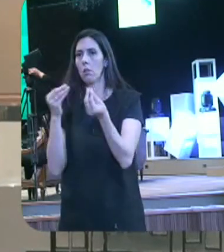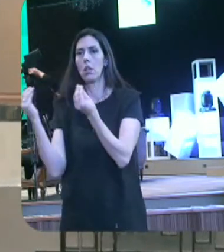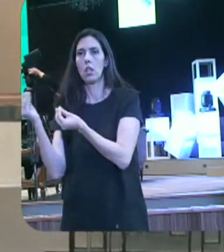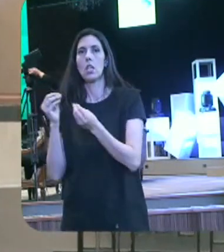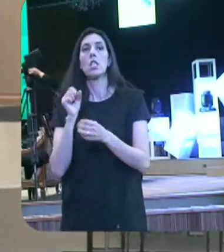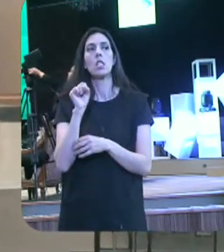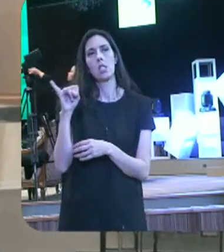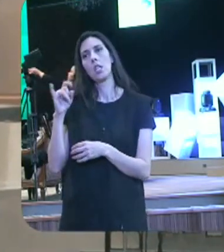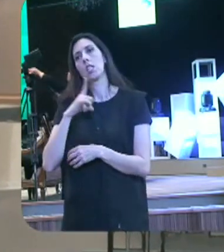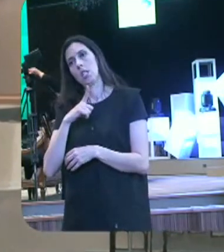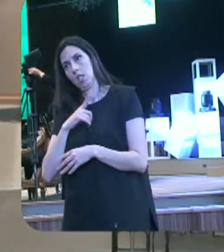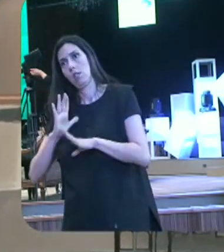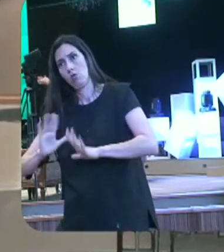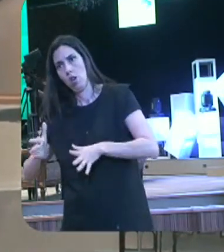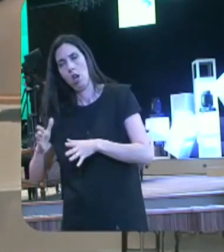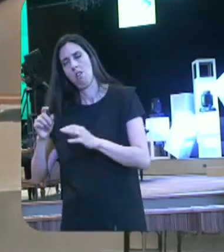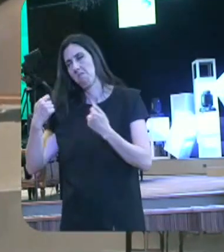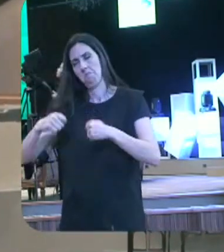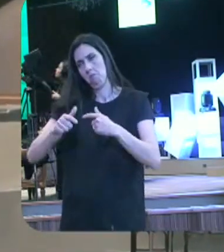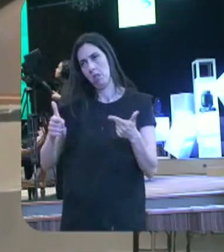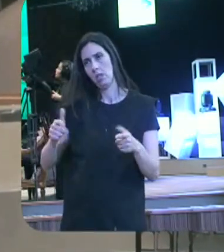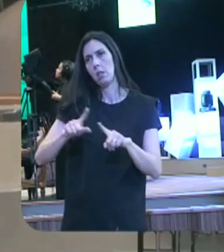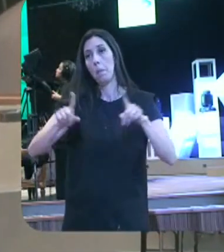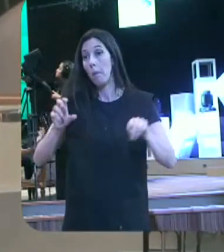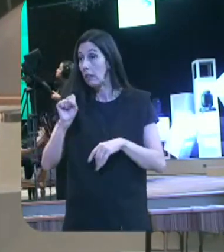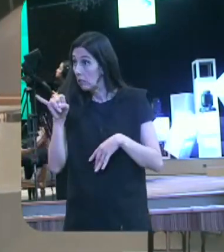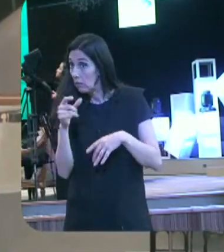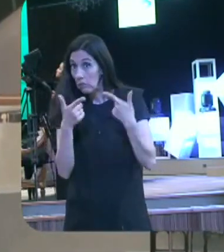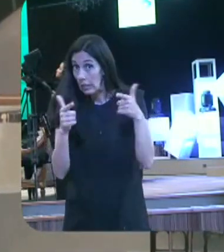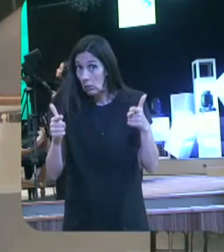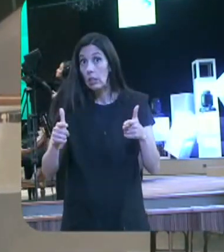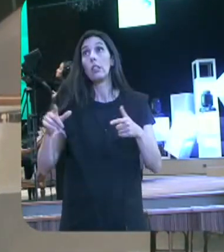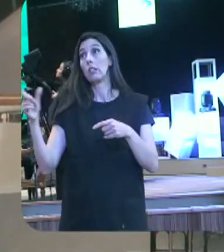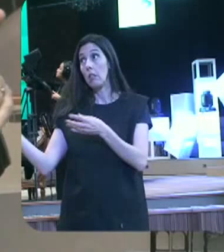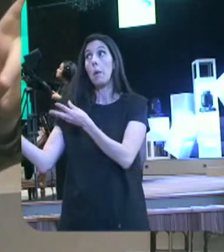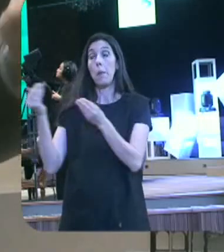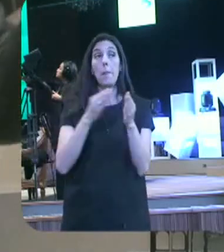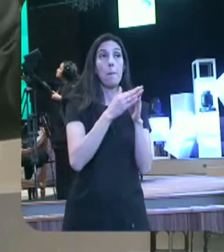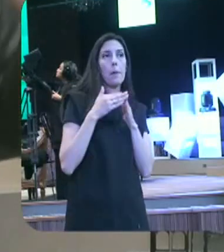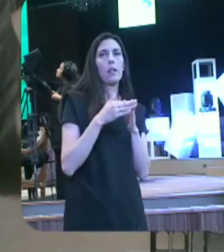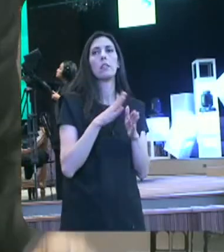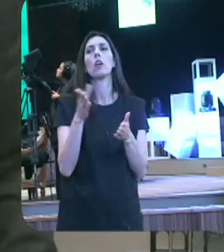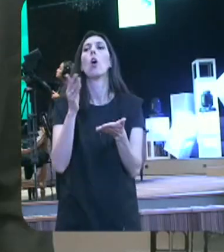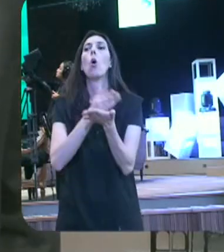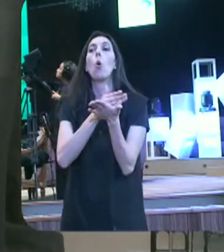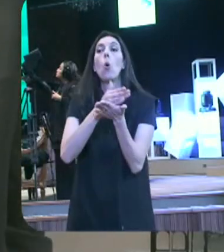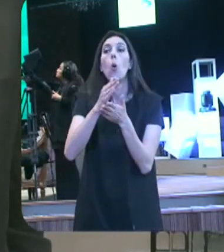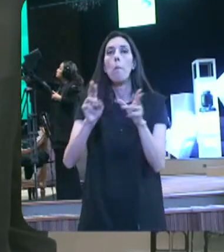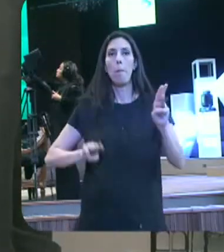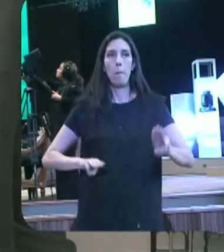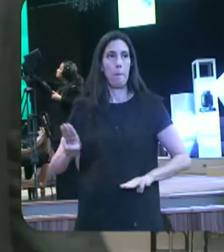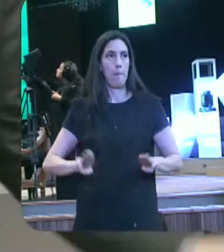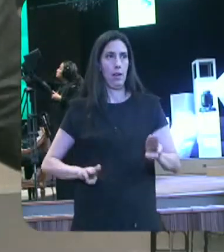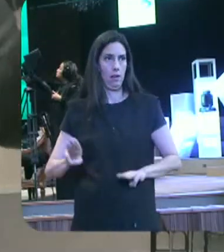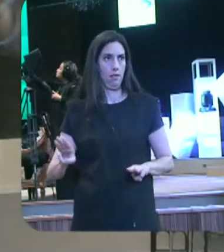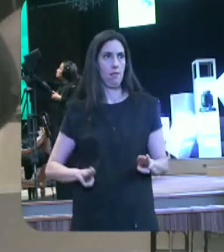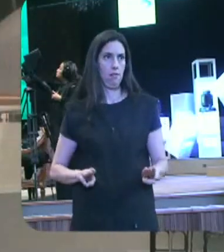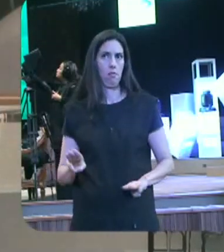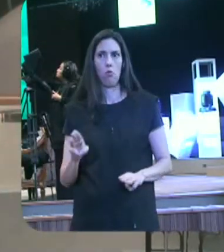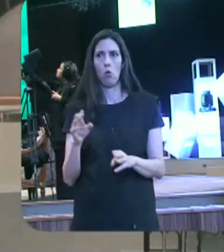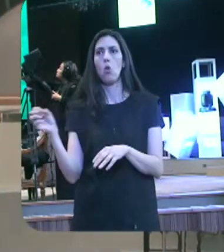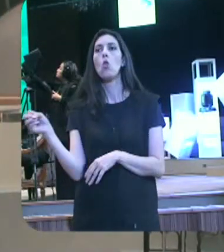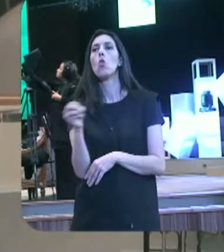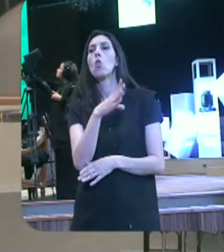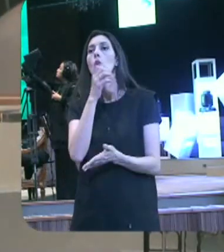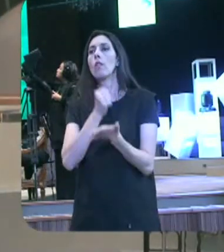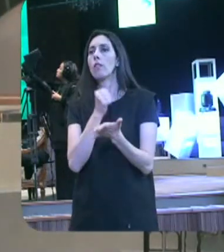marquem um encontro com Jesus. Como é que a gente lê a Bíblia? Vou dar uma dica. Começa no Evangelho de Marcos, lá no Novo